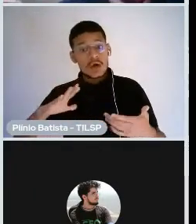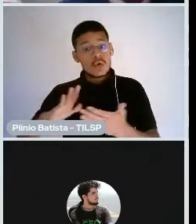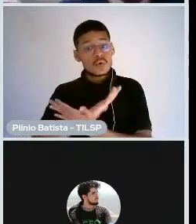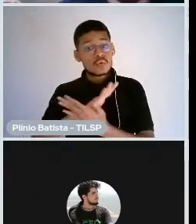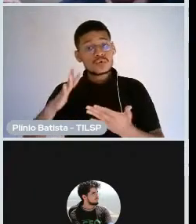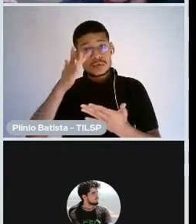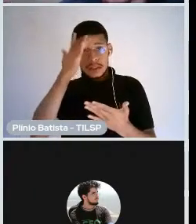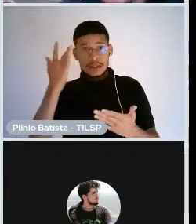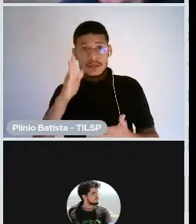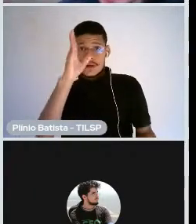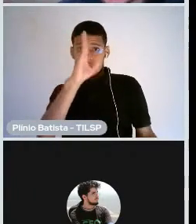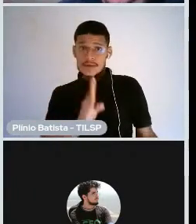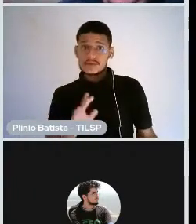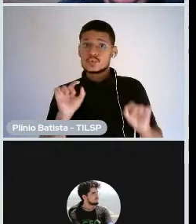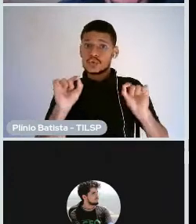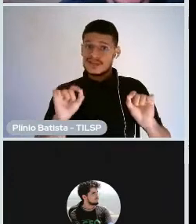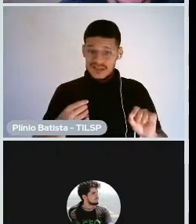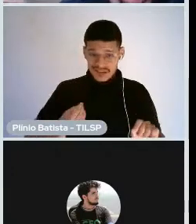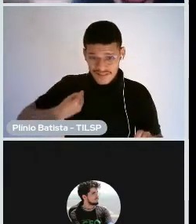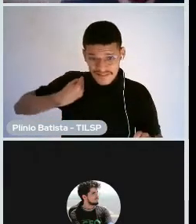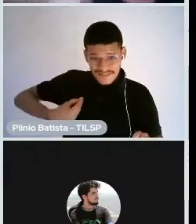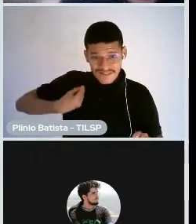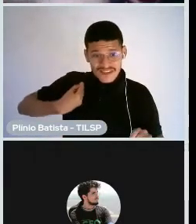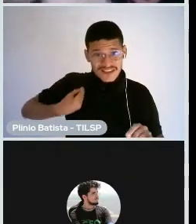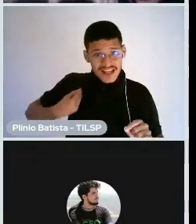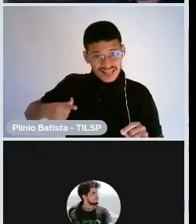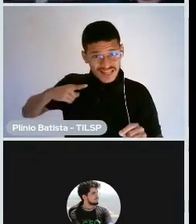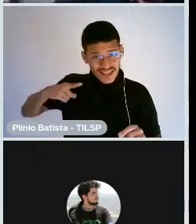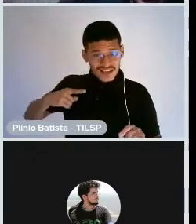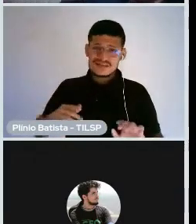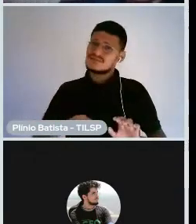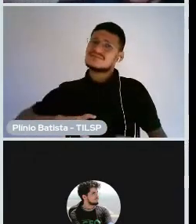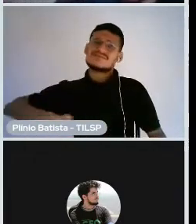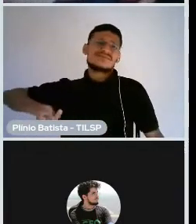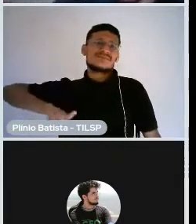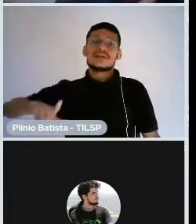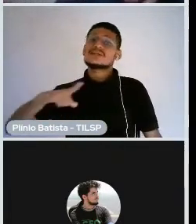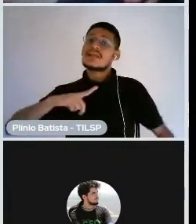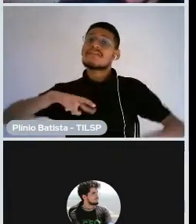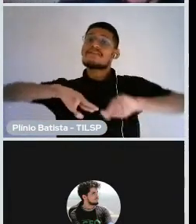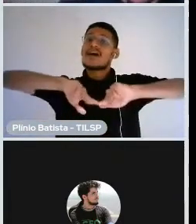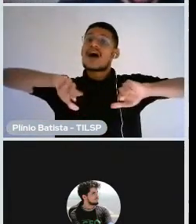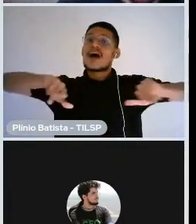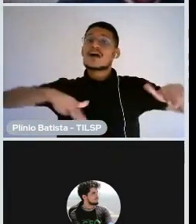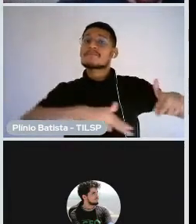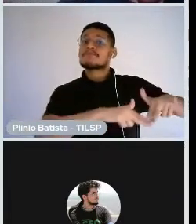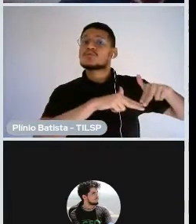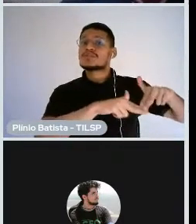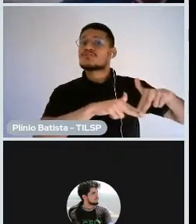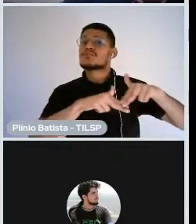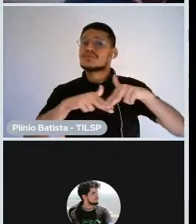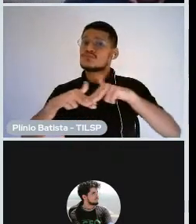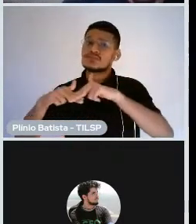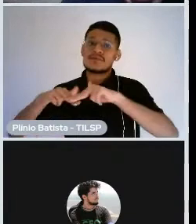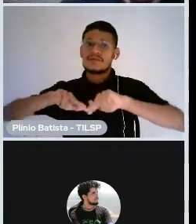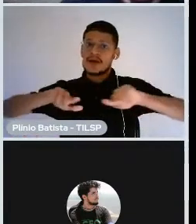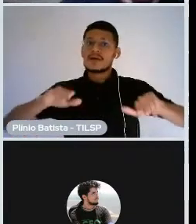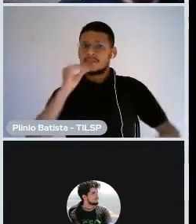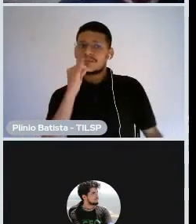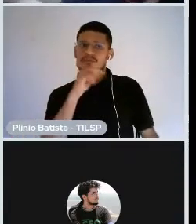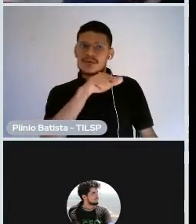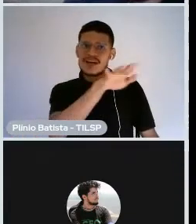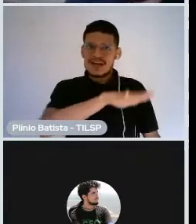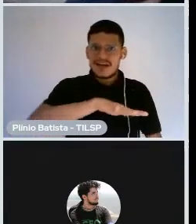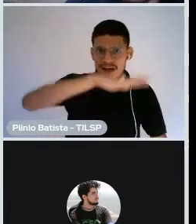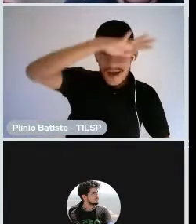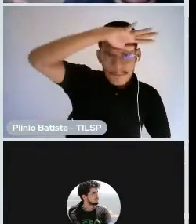não é povoada, não temos pessoas. Isso se deve a N fatores, tá? Boa parte ali a gente tem na questão da Amazônia, por exemplo,